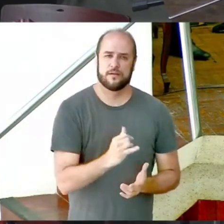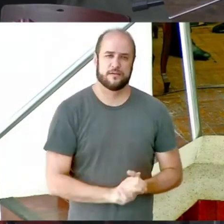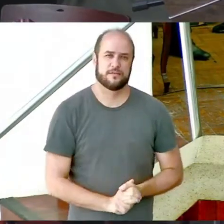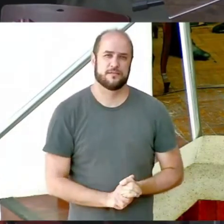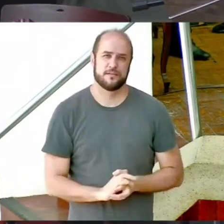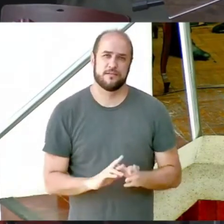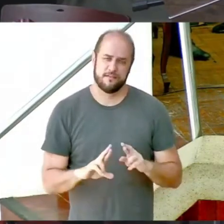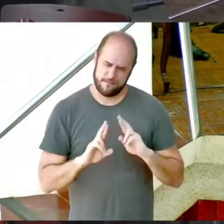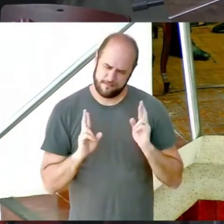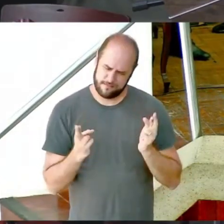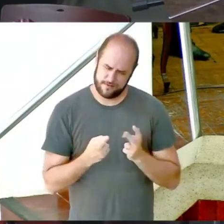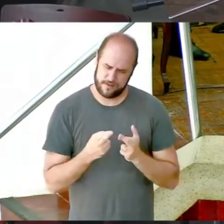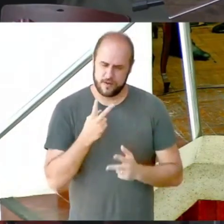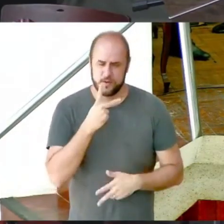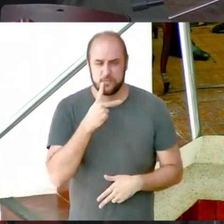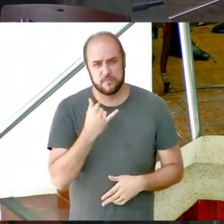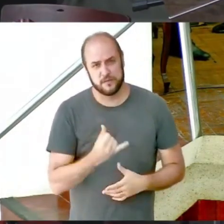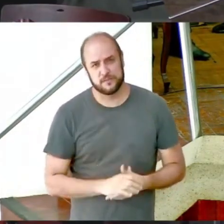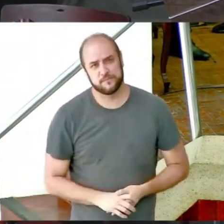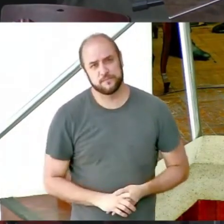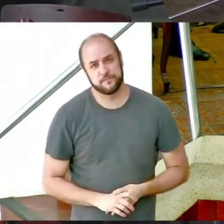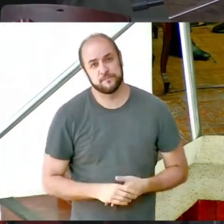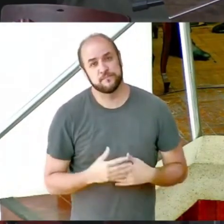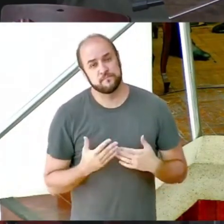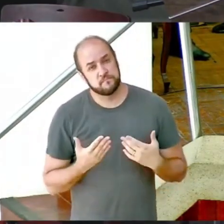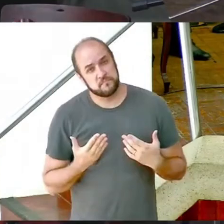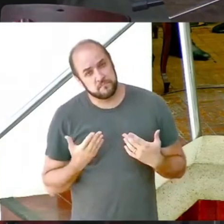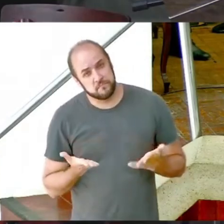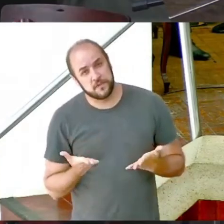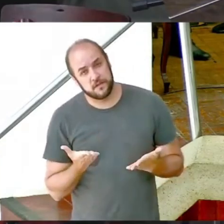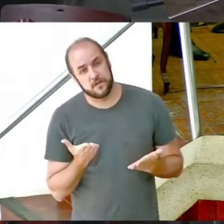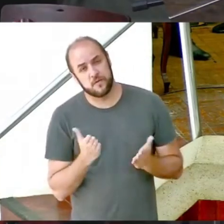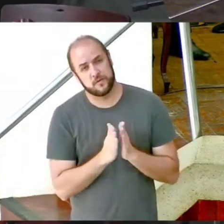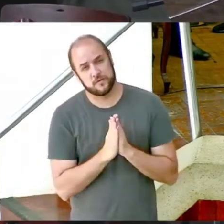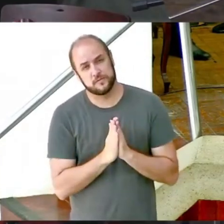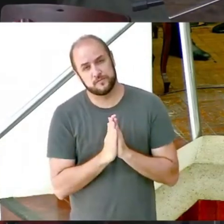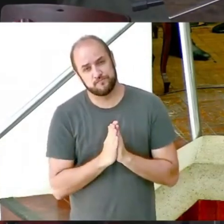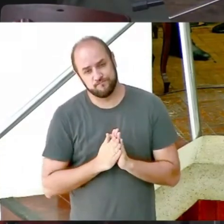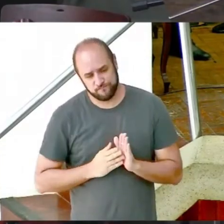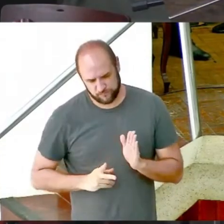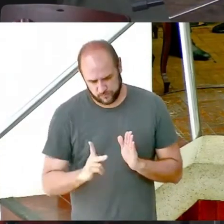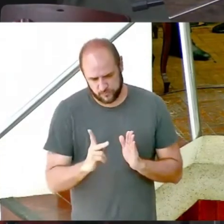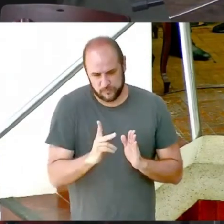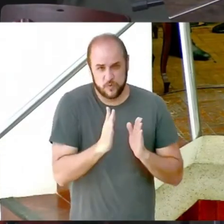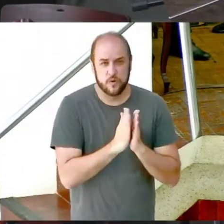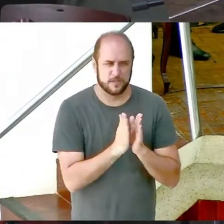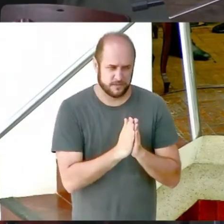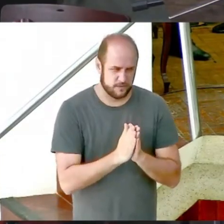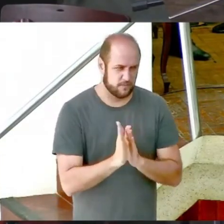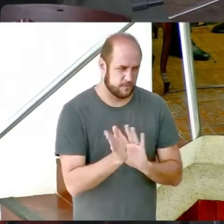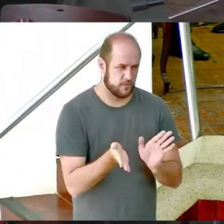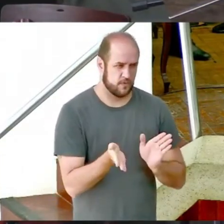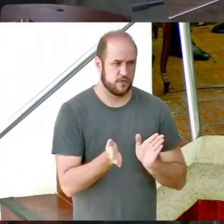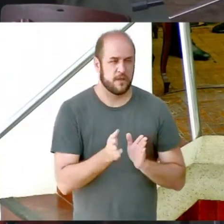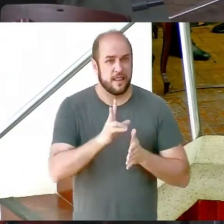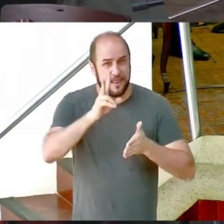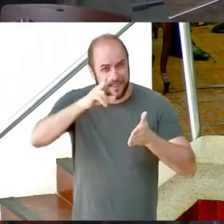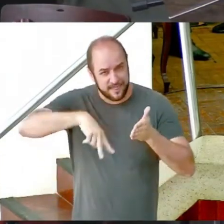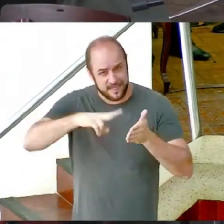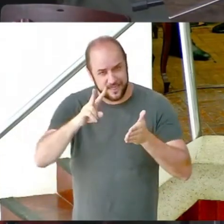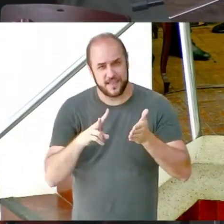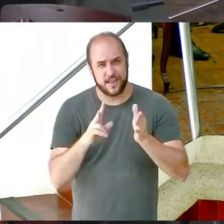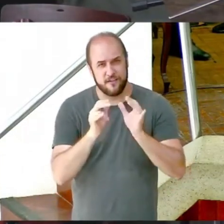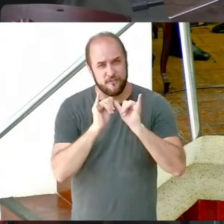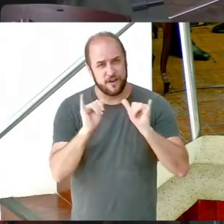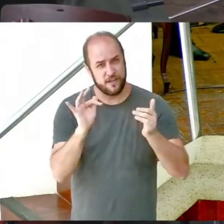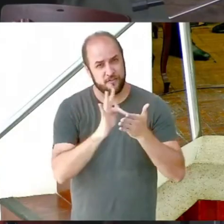reino do Pai. E assim, a oração dá continuidade. Vamos orar todos? Vamos ler ou recitar o